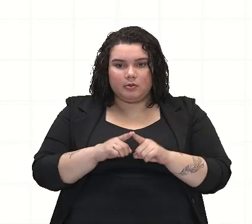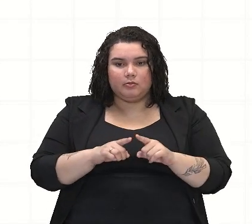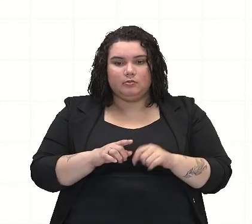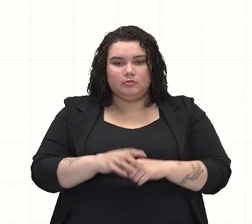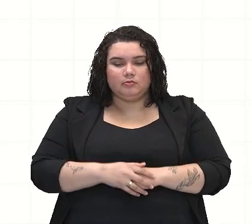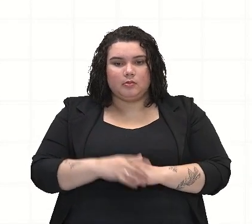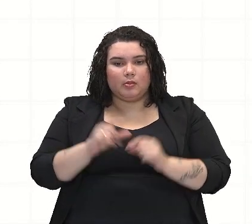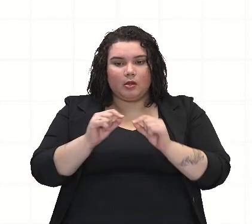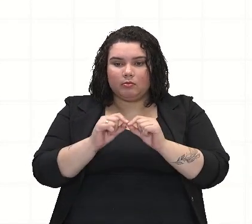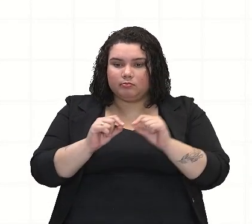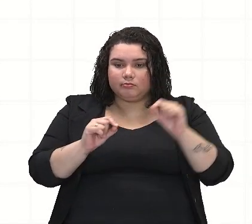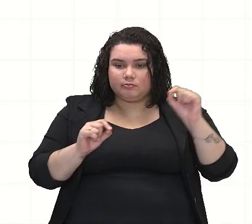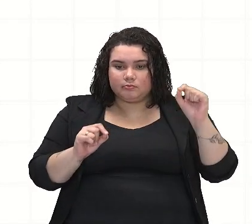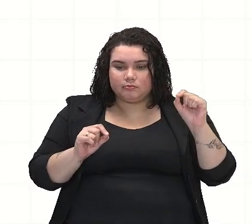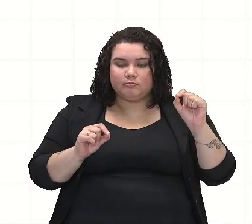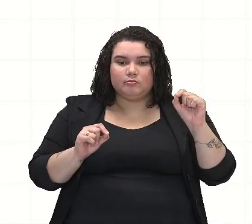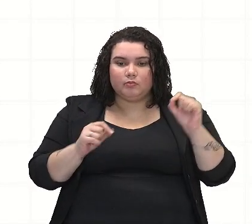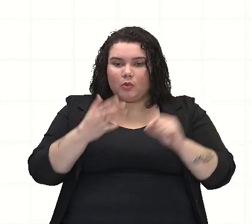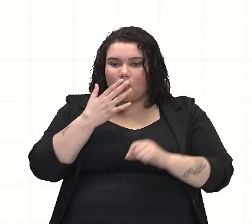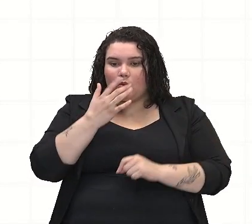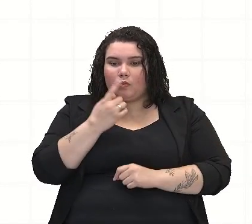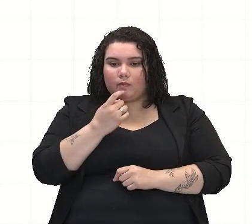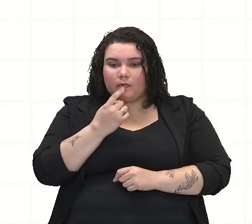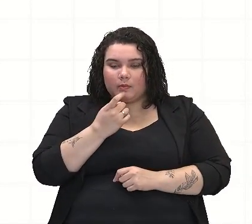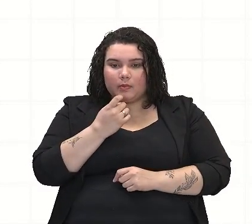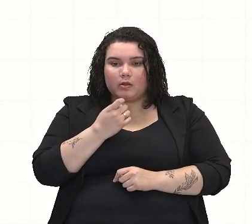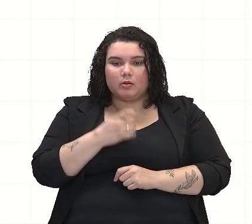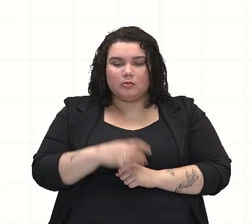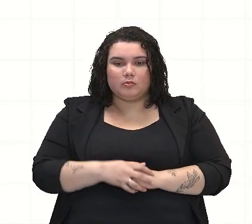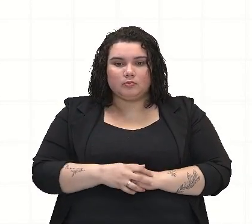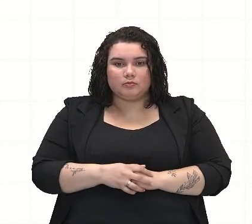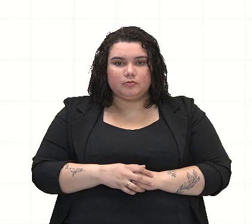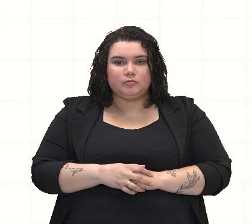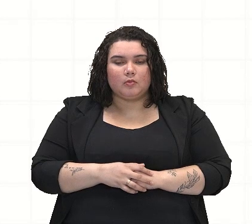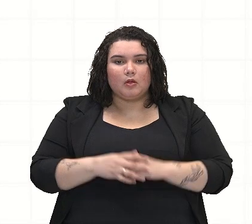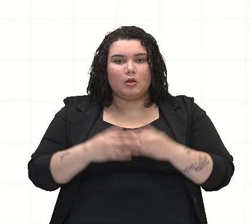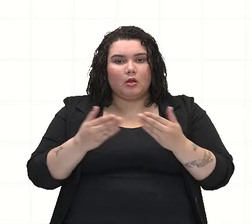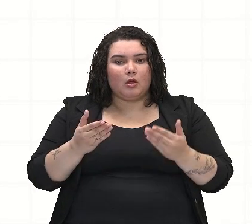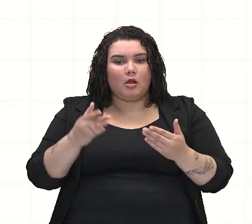as semi-retas que passam, né, de O para B e O a.